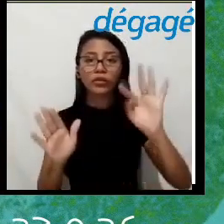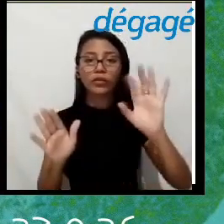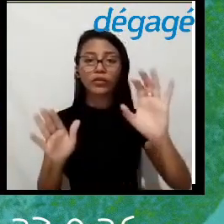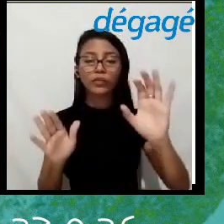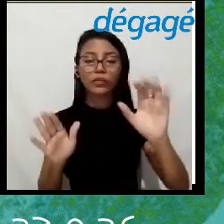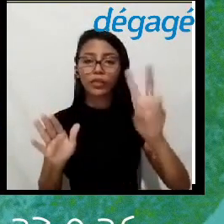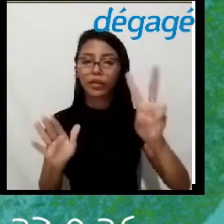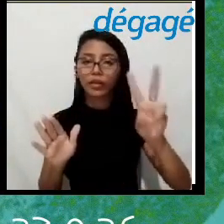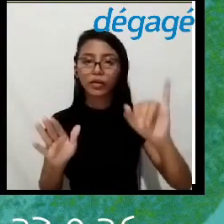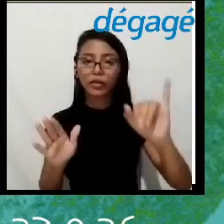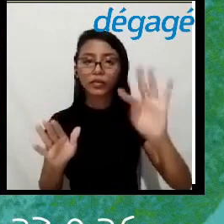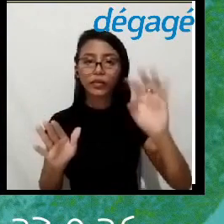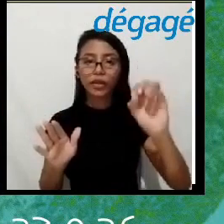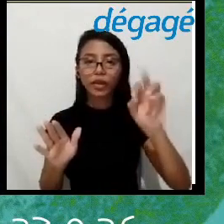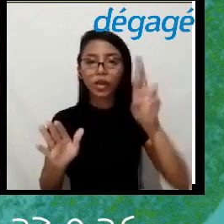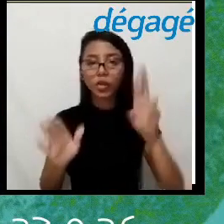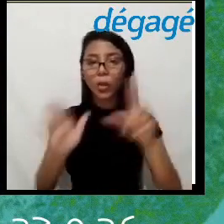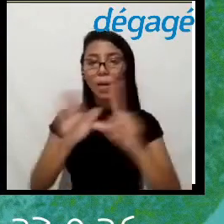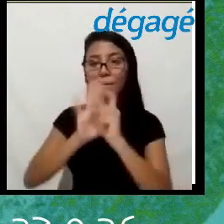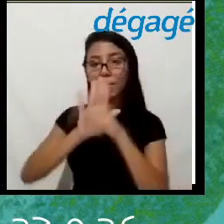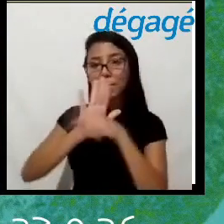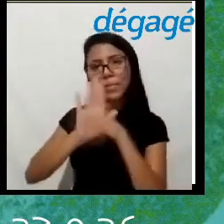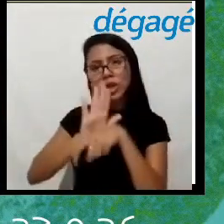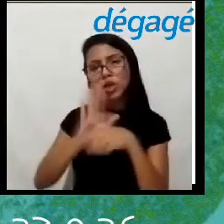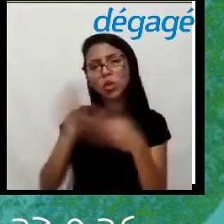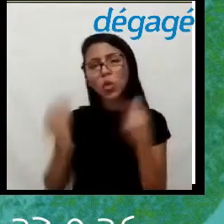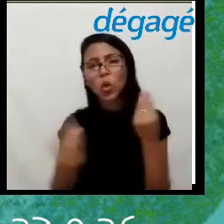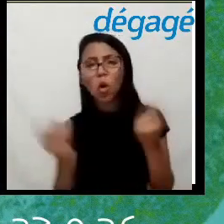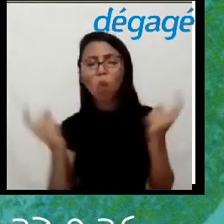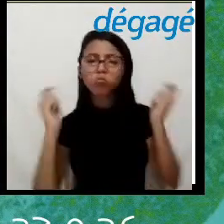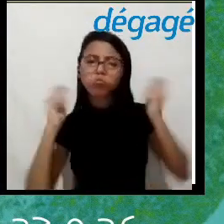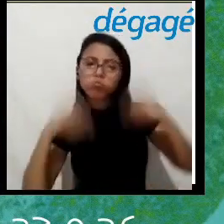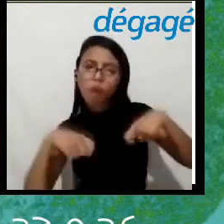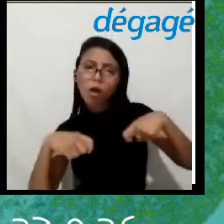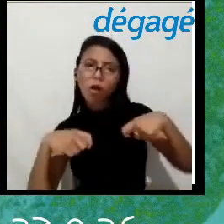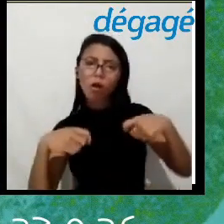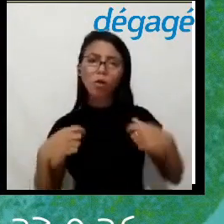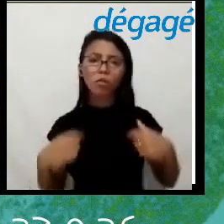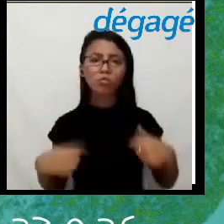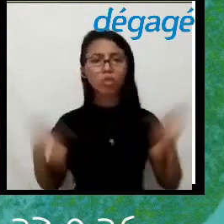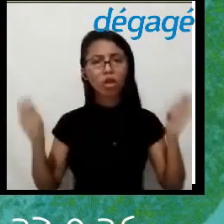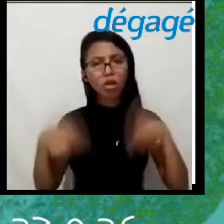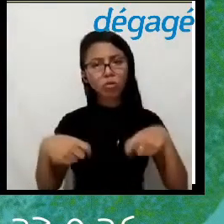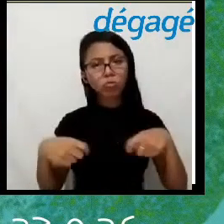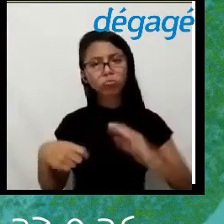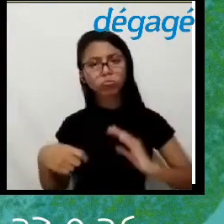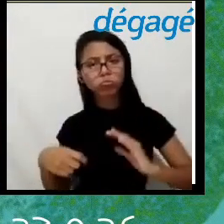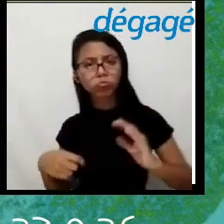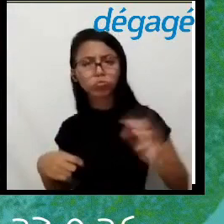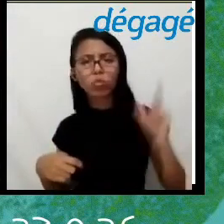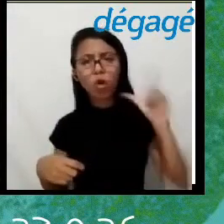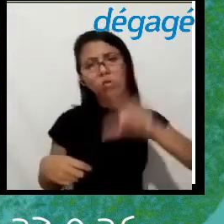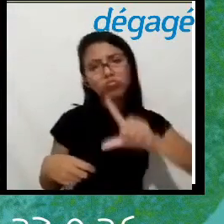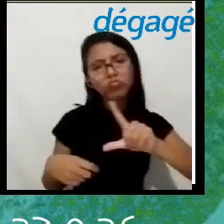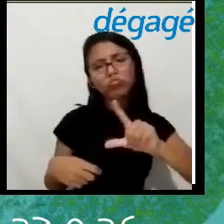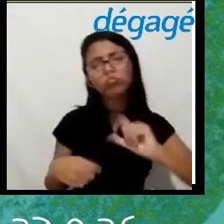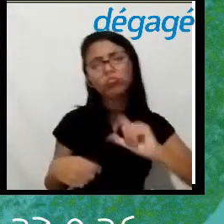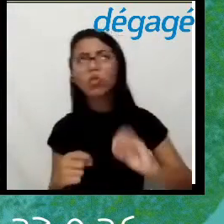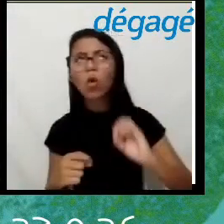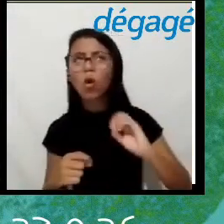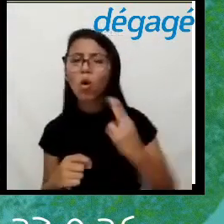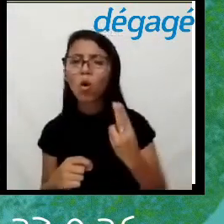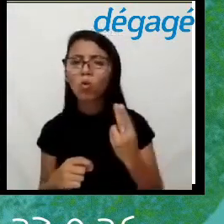capacidade, capacitismo. O Instagram pessoal dele, esse é o Vitor, sou fã